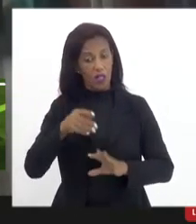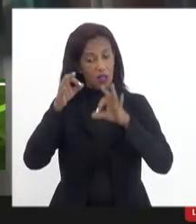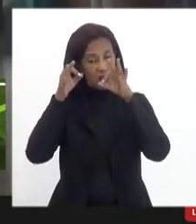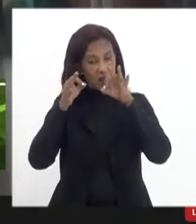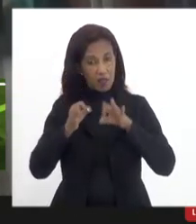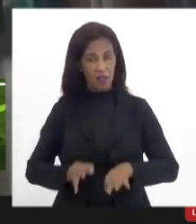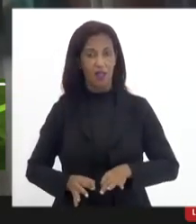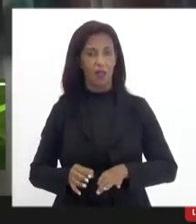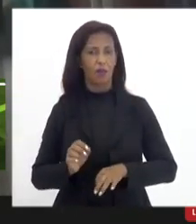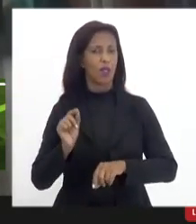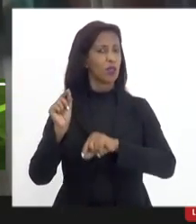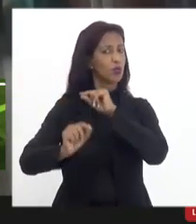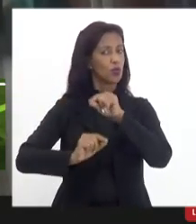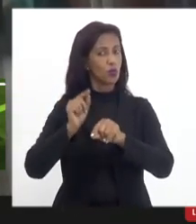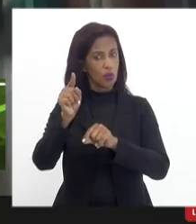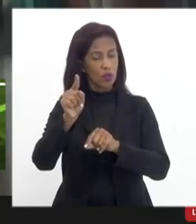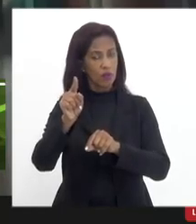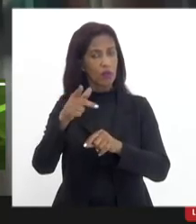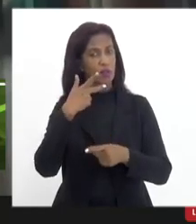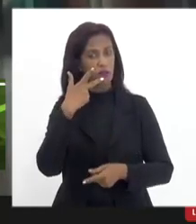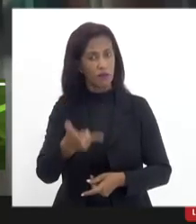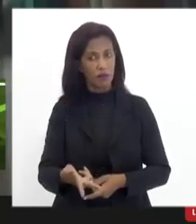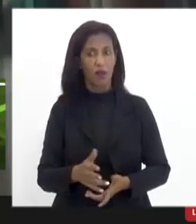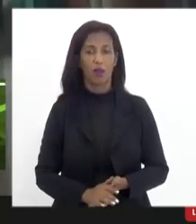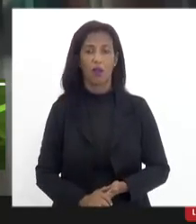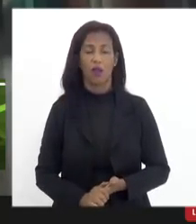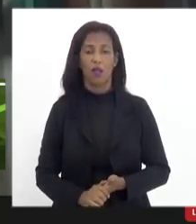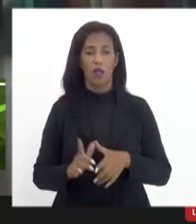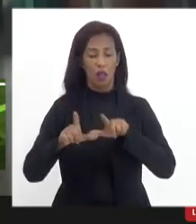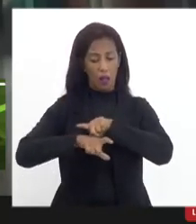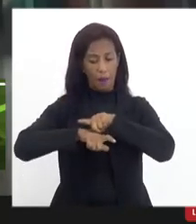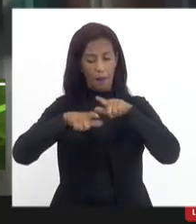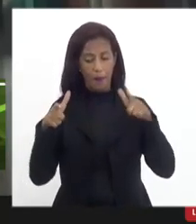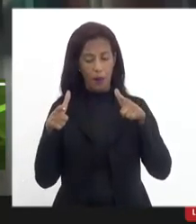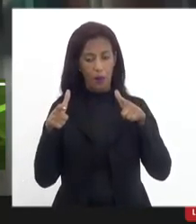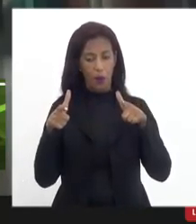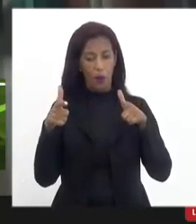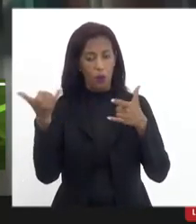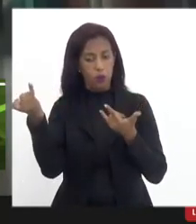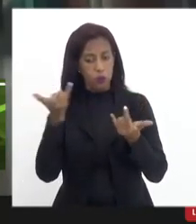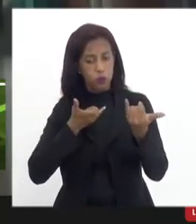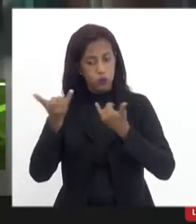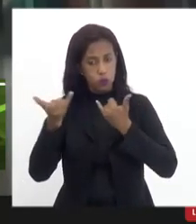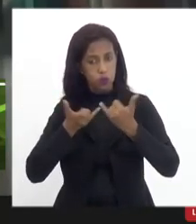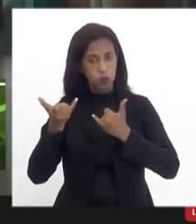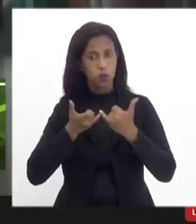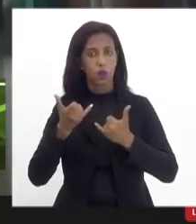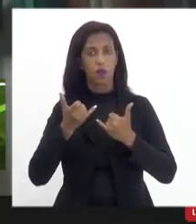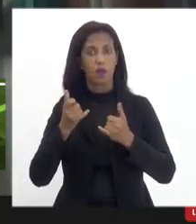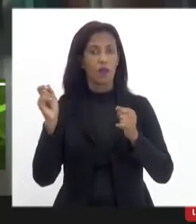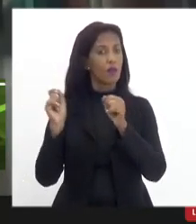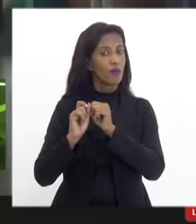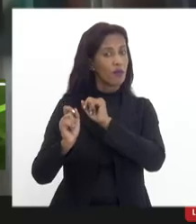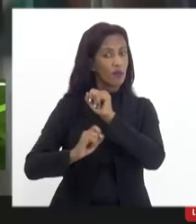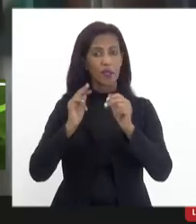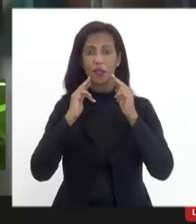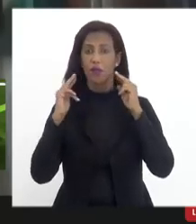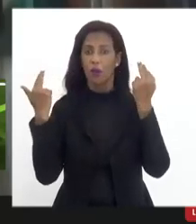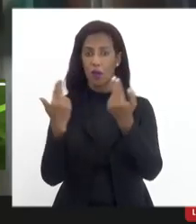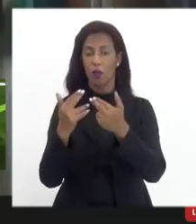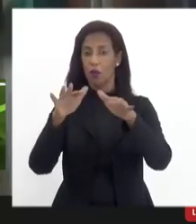que você colocou, Ivan. Quer dizer, ela ampliou o canal de escuta, realizando exatamente uma